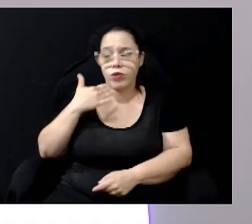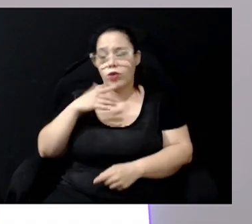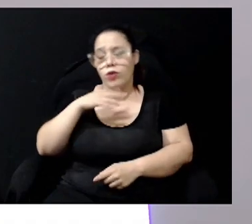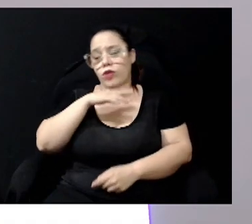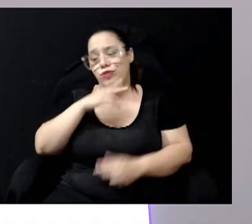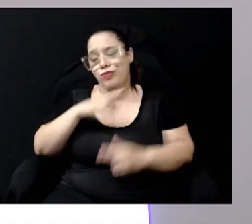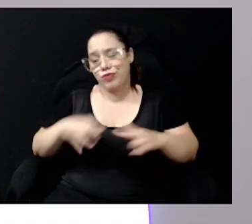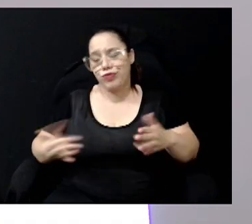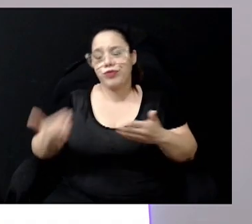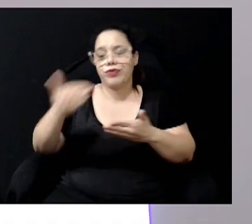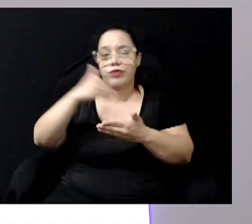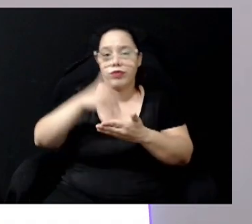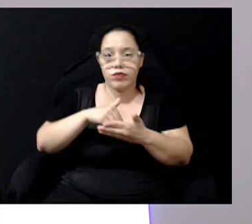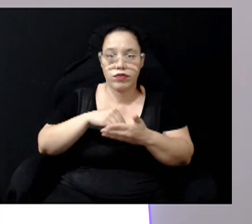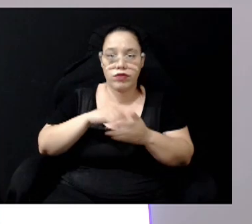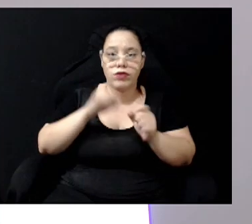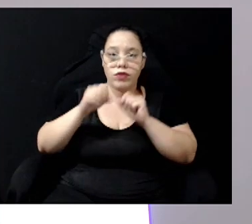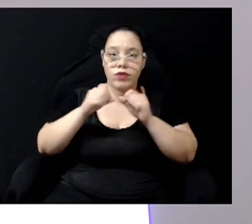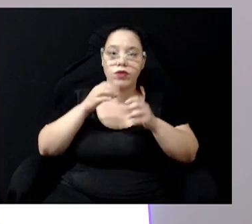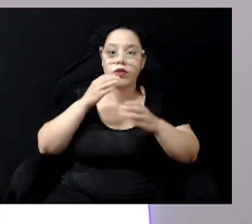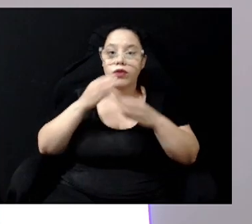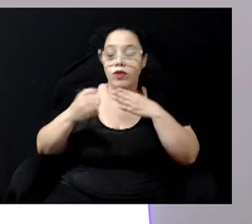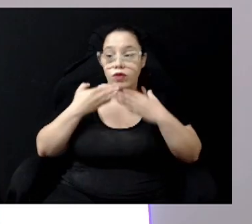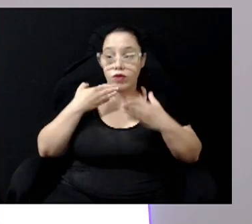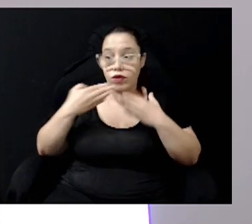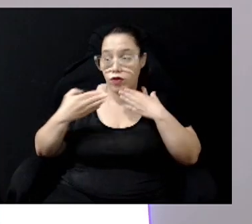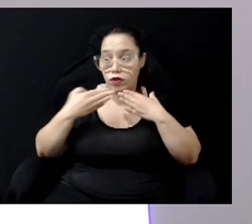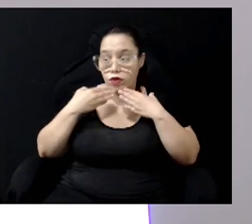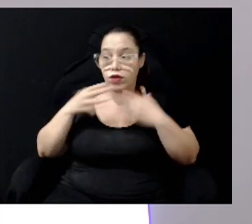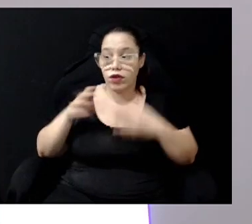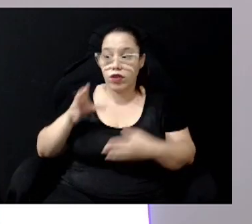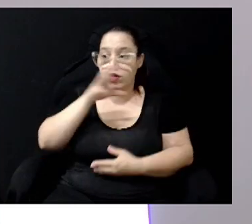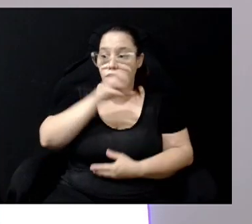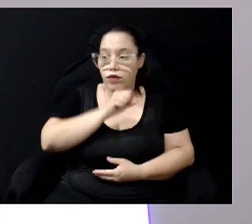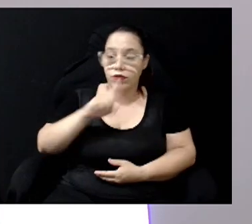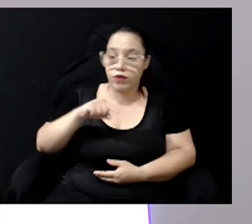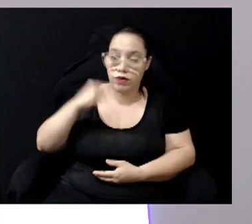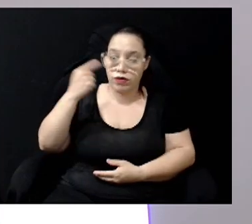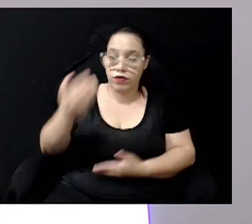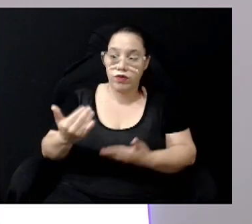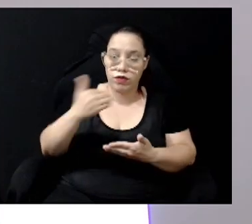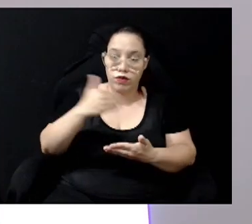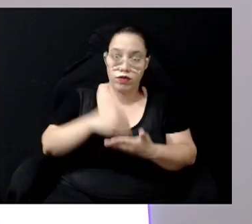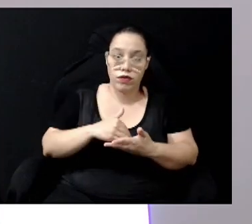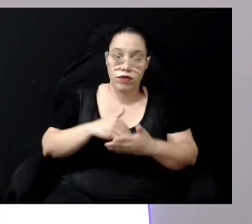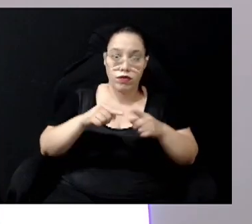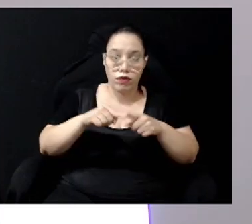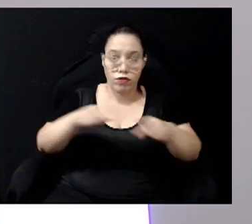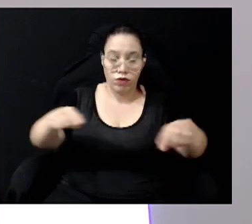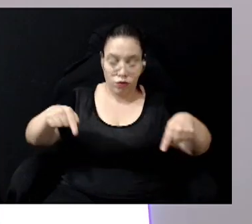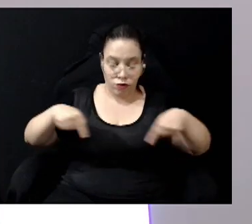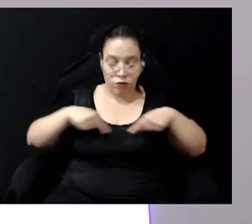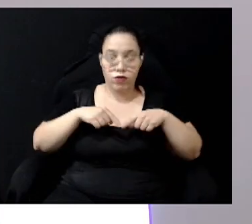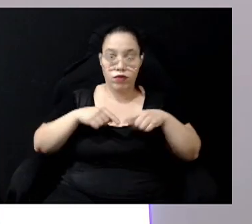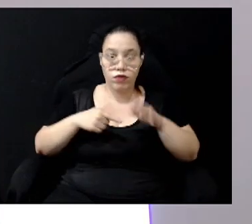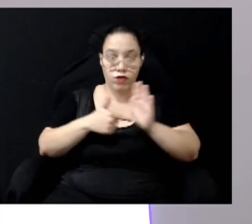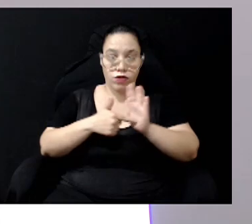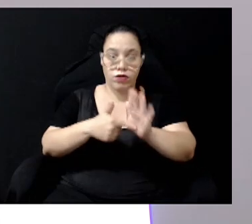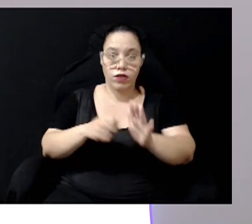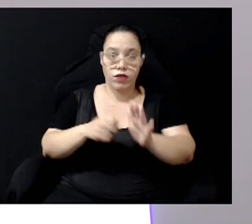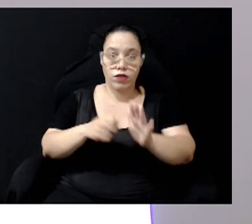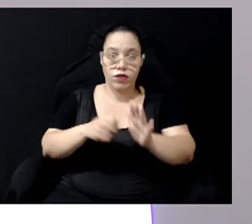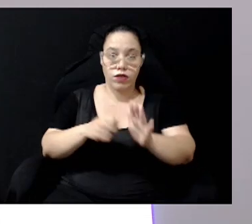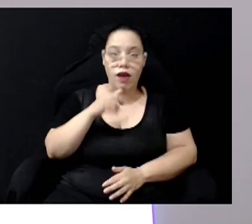questão, conversam, a gente tem uma conversa prévia e depois a gente vai trazer para o campo, que aqui a gente faz na água, a gente traz